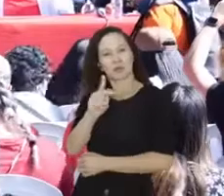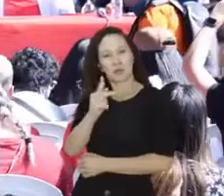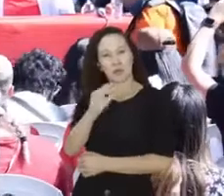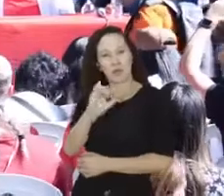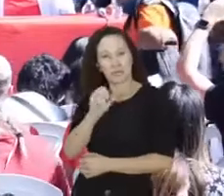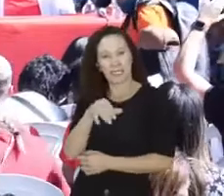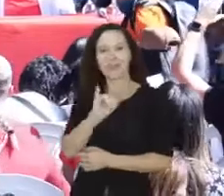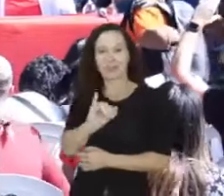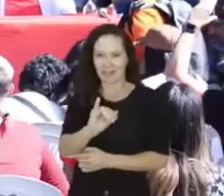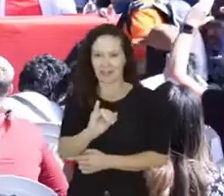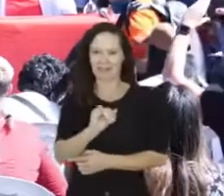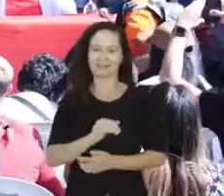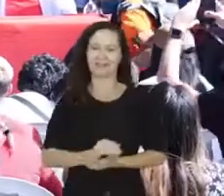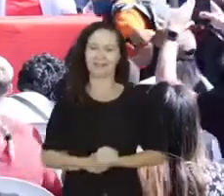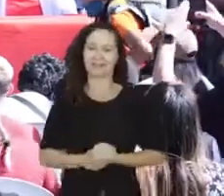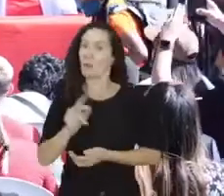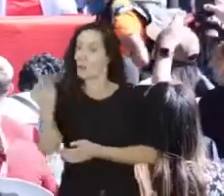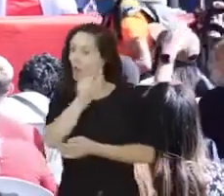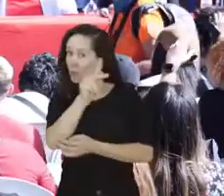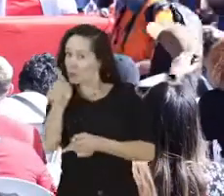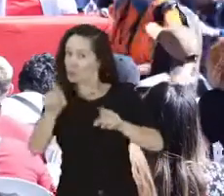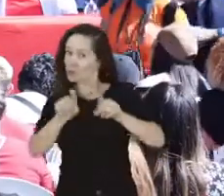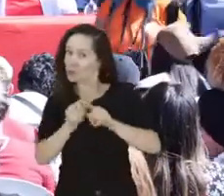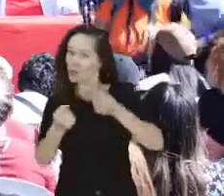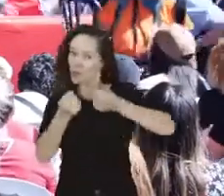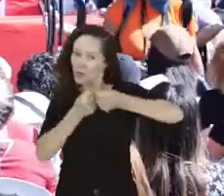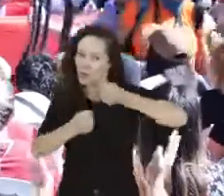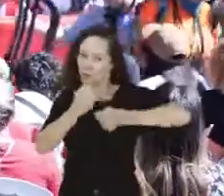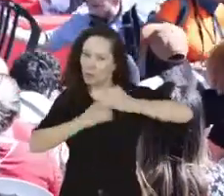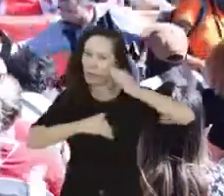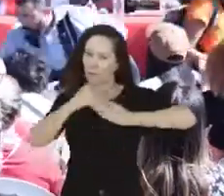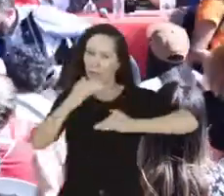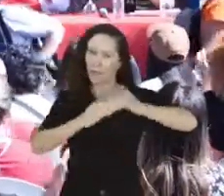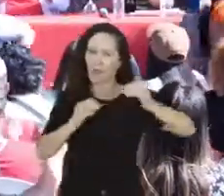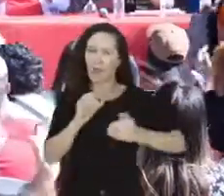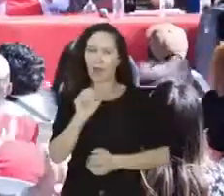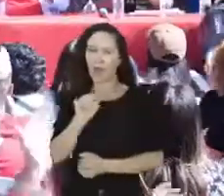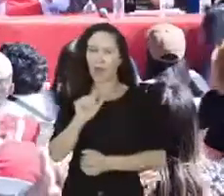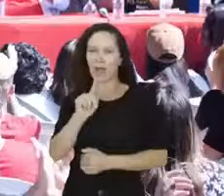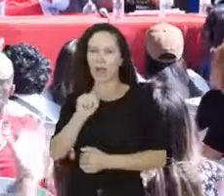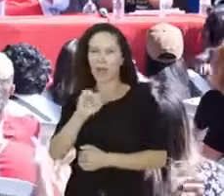O professor e economista Aloysio Mercadante.